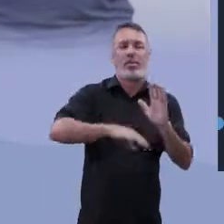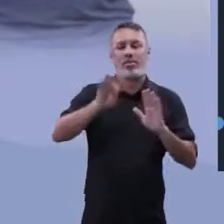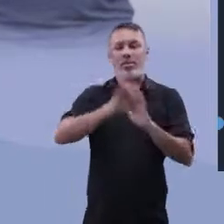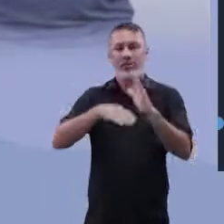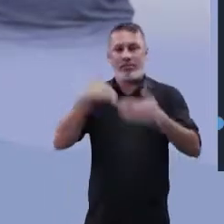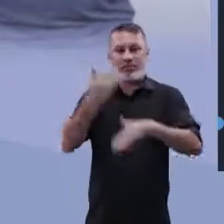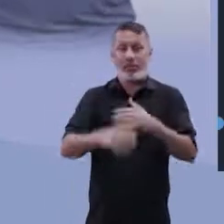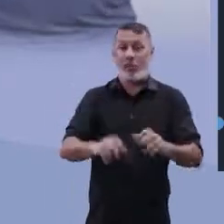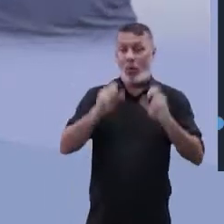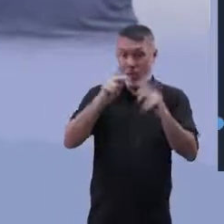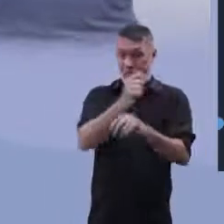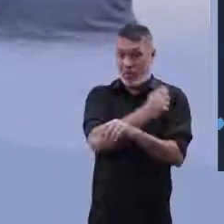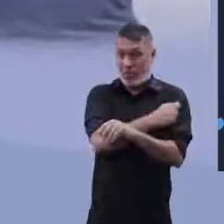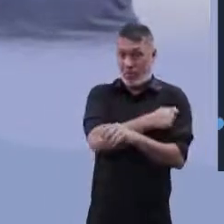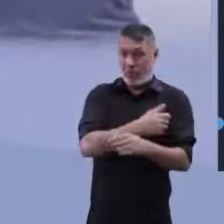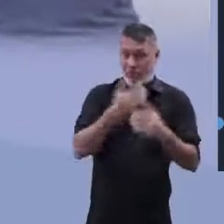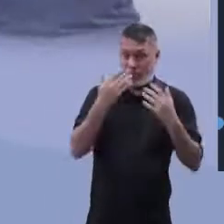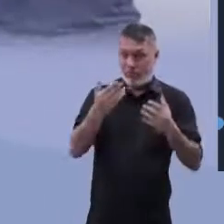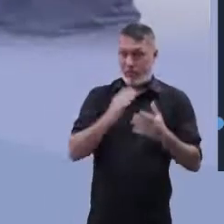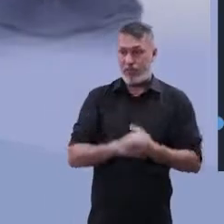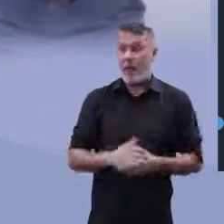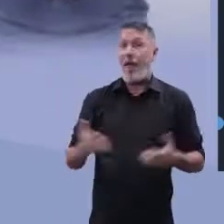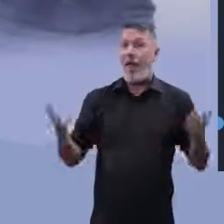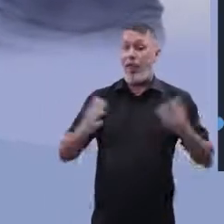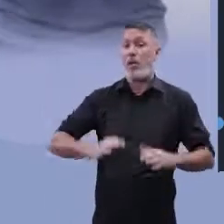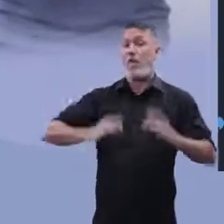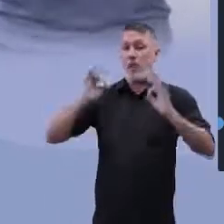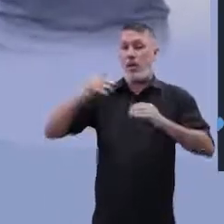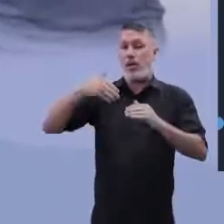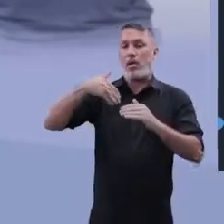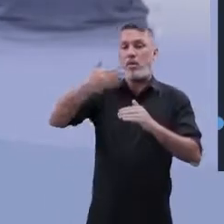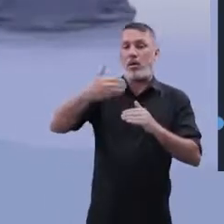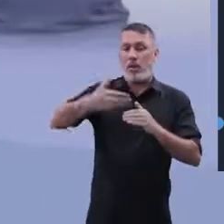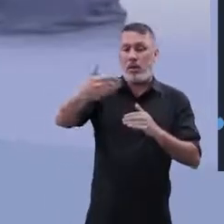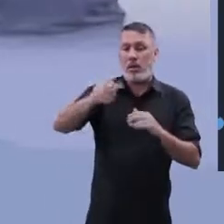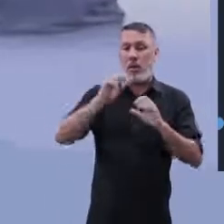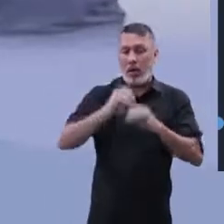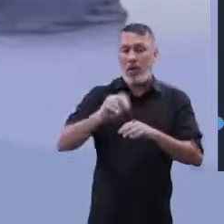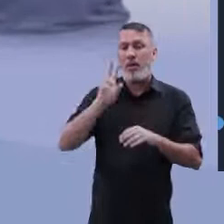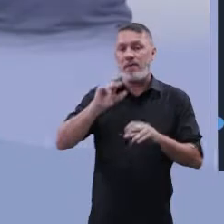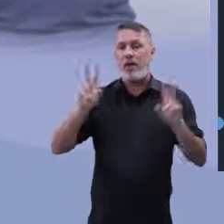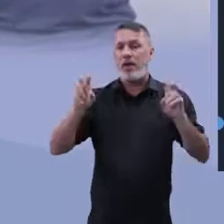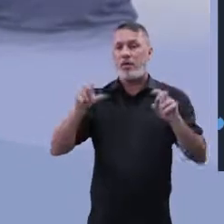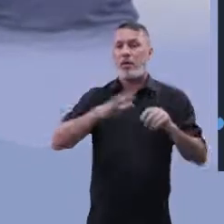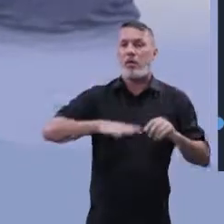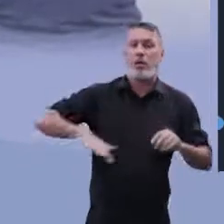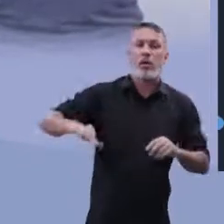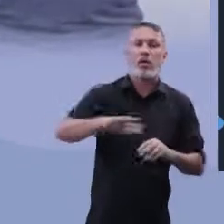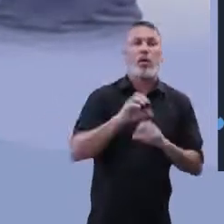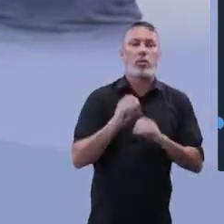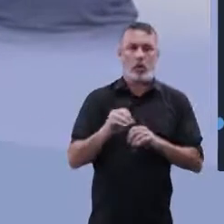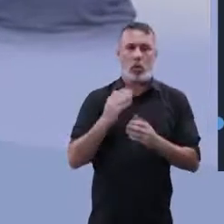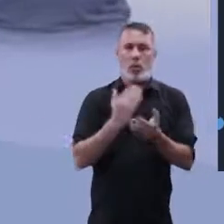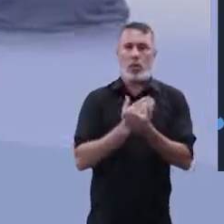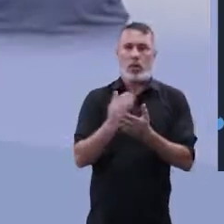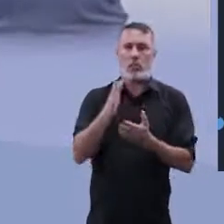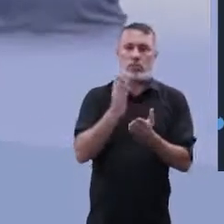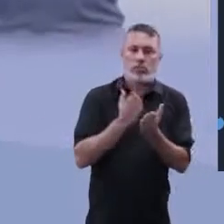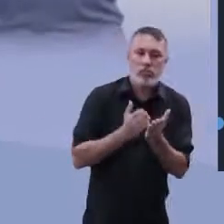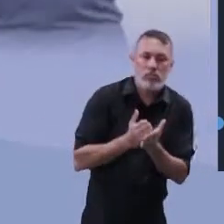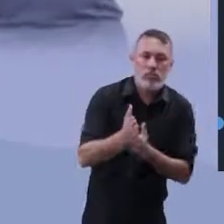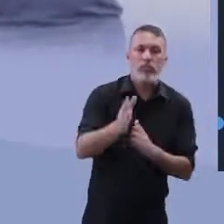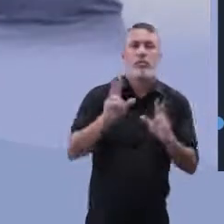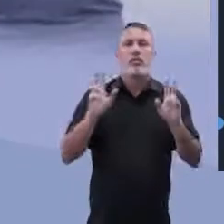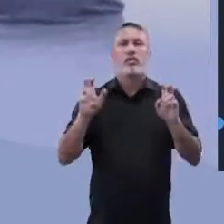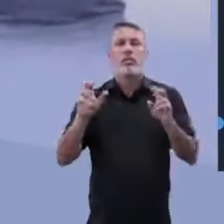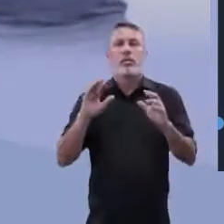projeto de texto. Ok, meu aluno, agora de fato nós vamos começar nas nossas próximas aulas com o eixo temático educação. Vamos